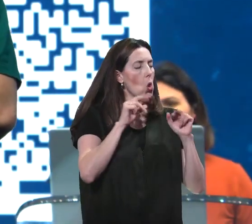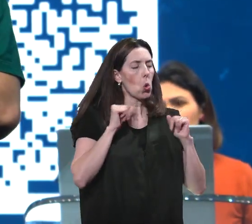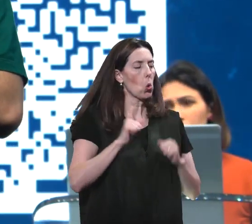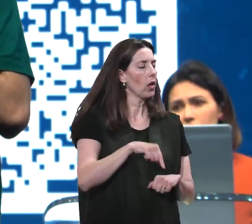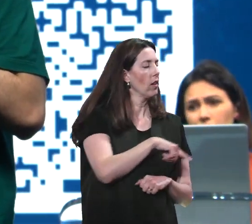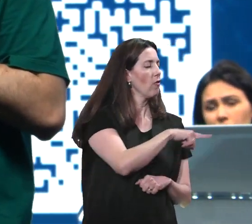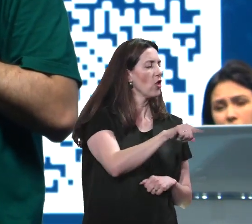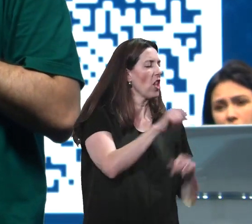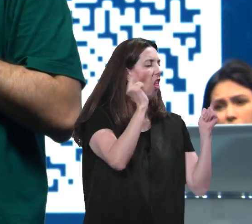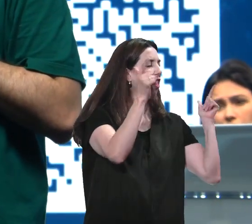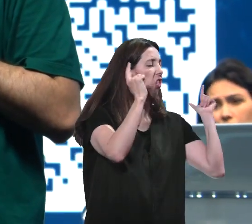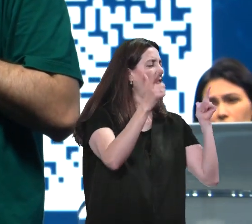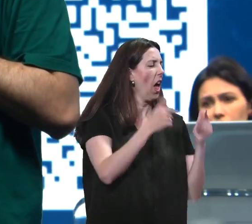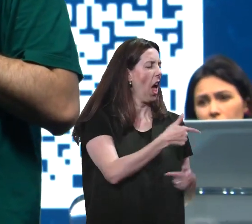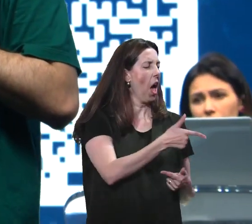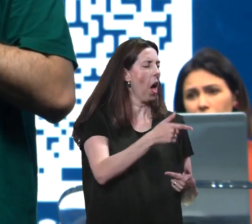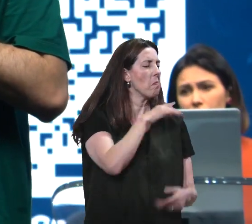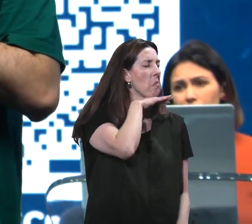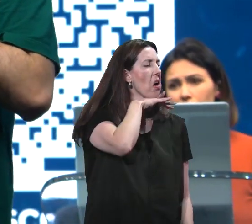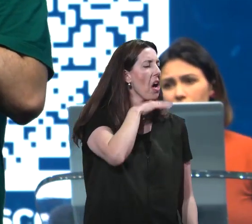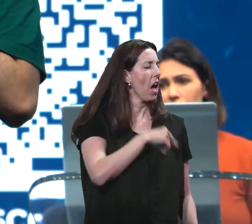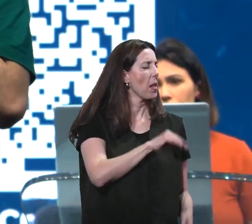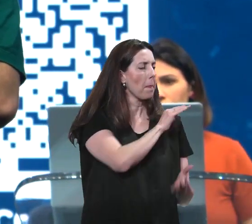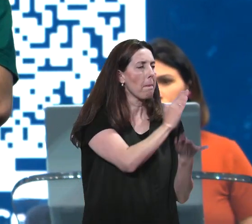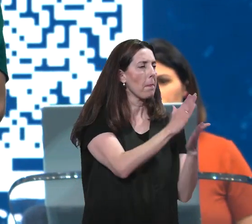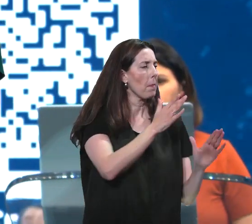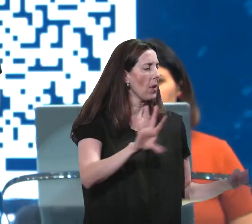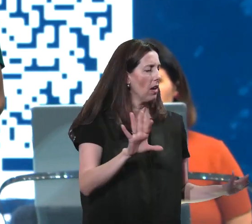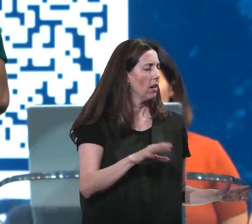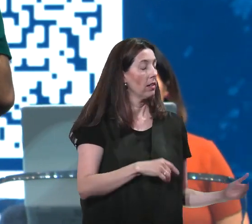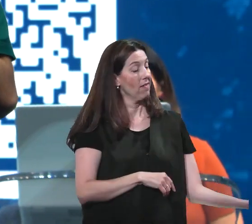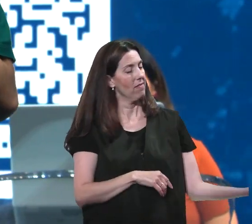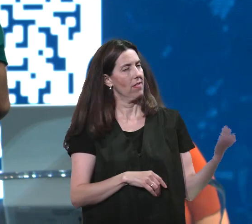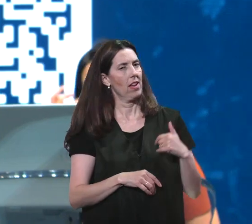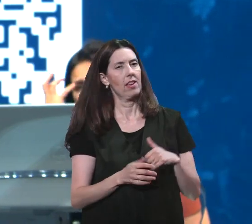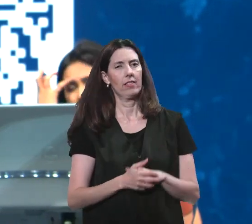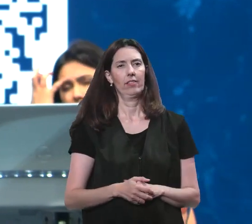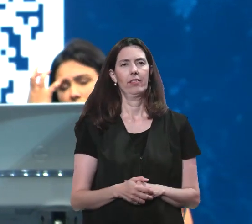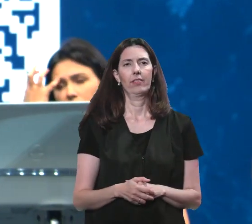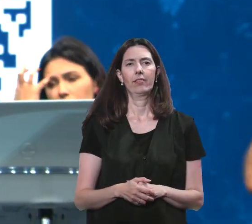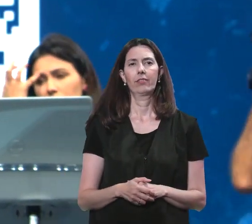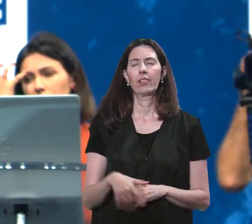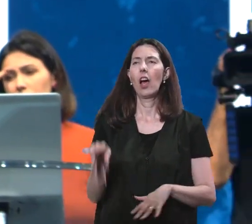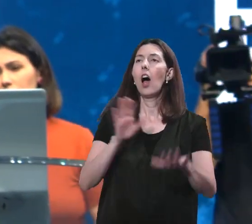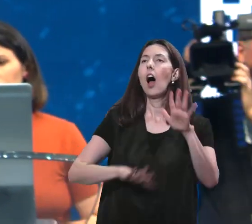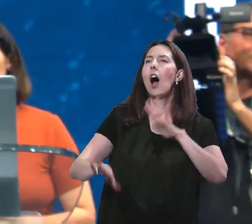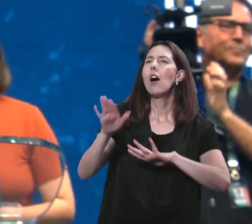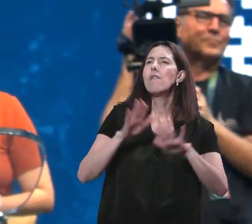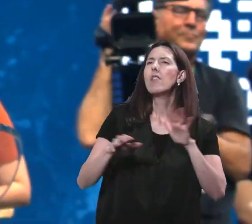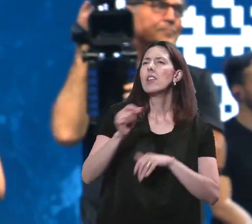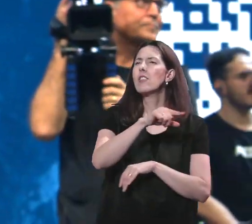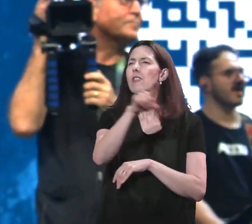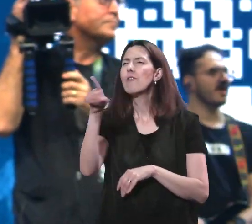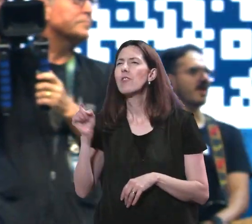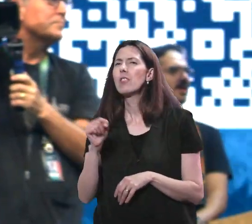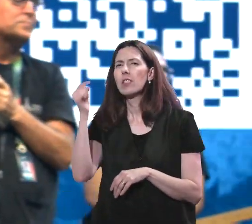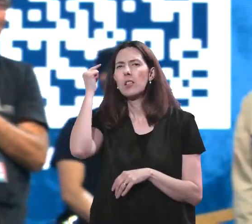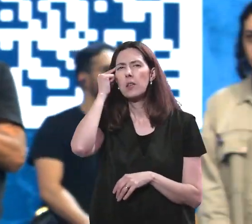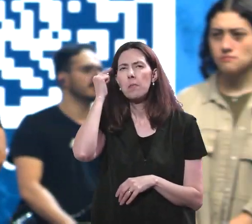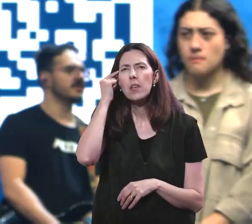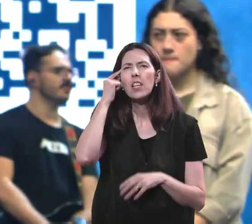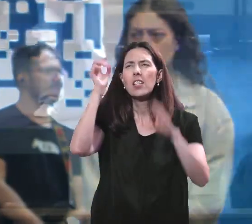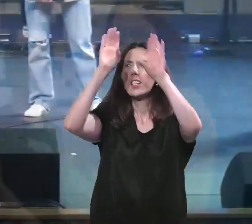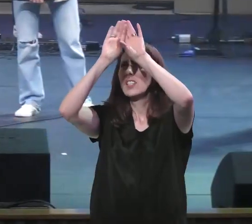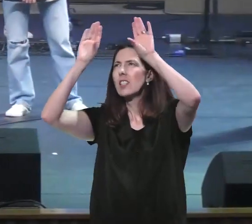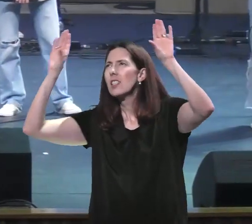essas porcarias. E sabe, muitas vezes a gente acha que esse negócio de Deus, de céu e inferno é